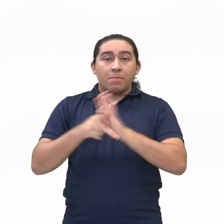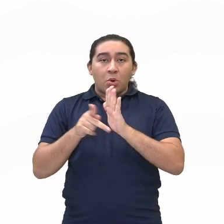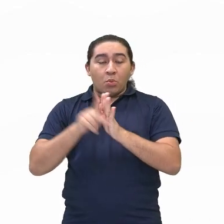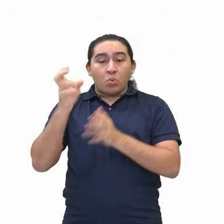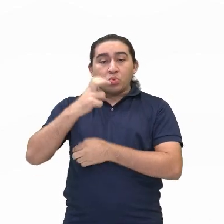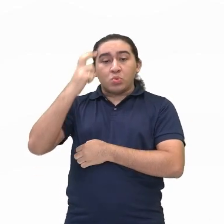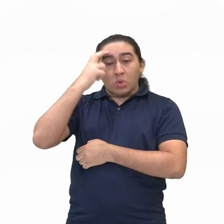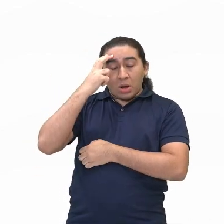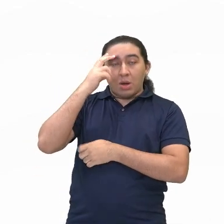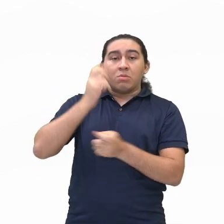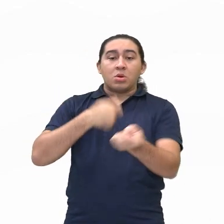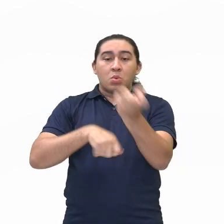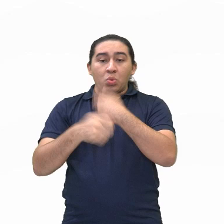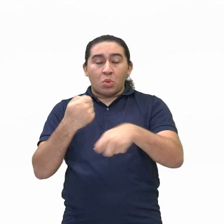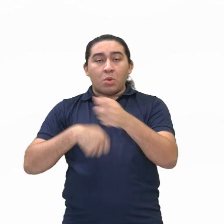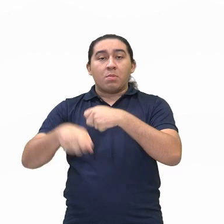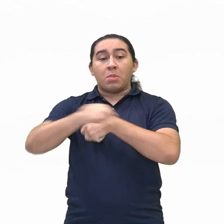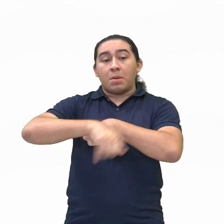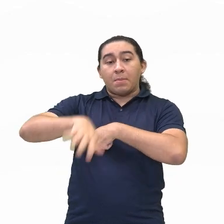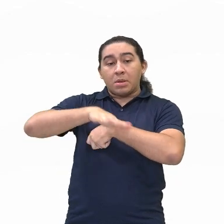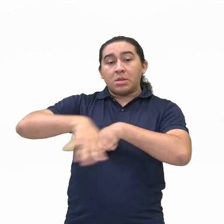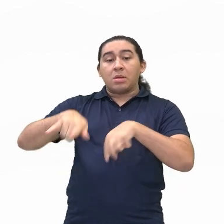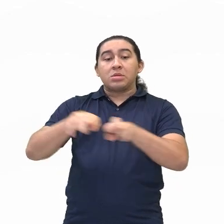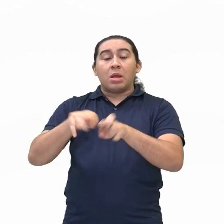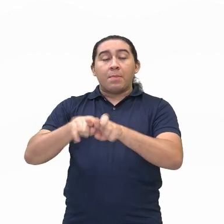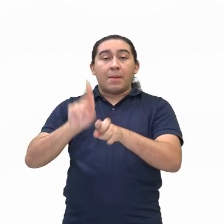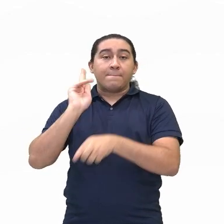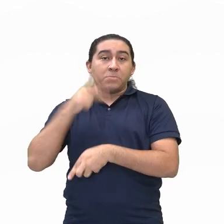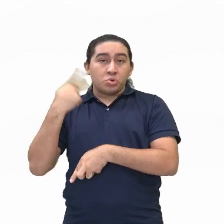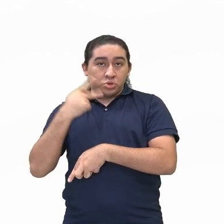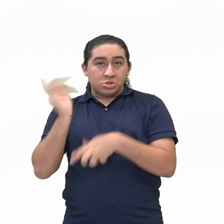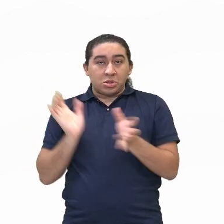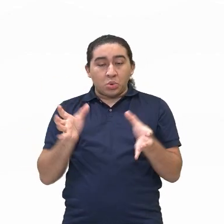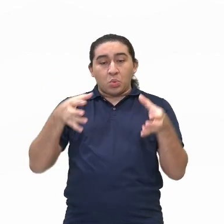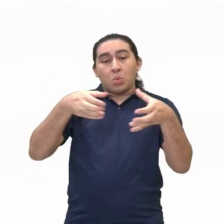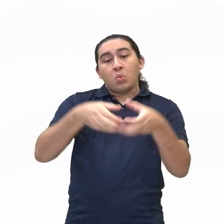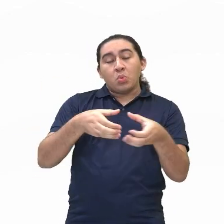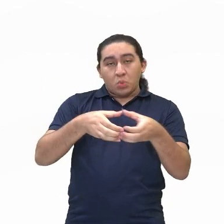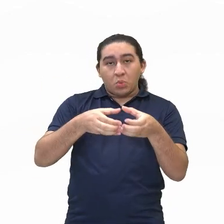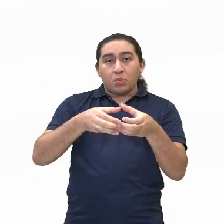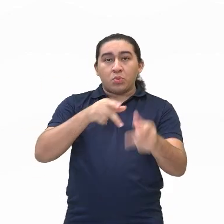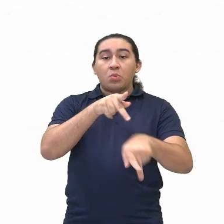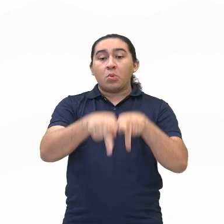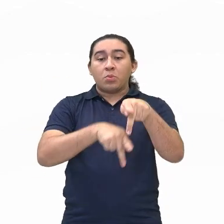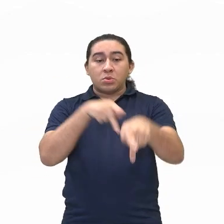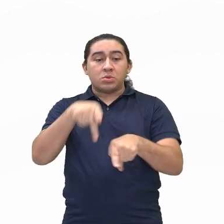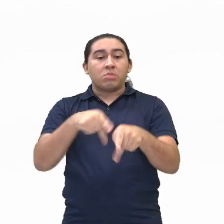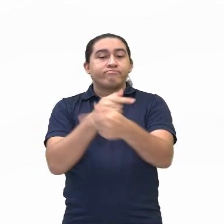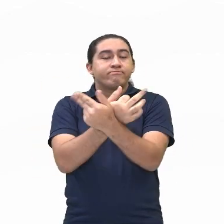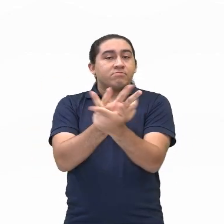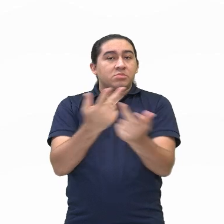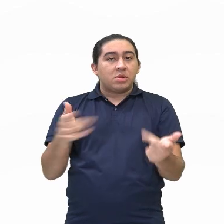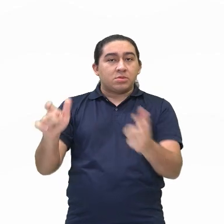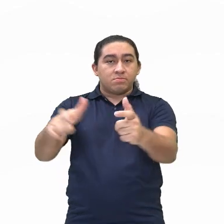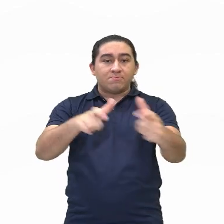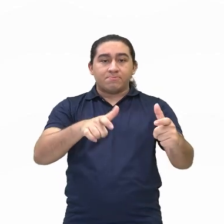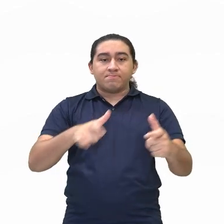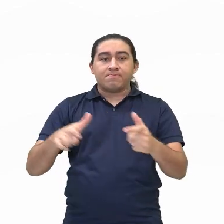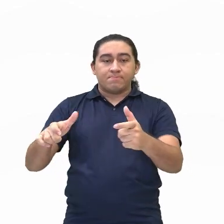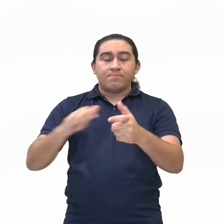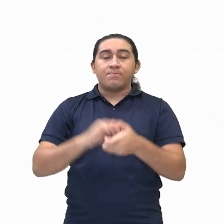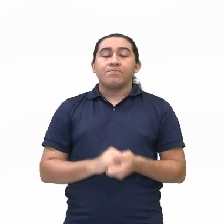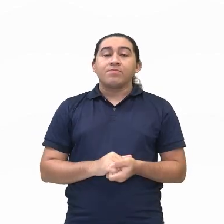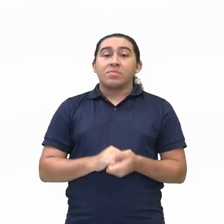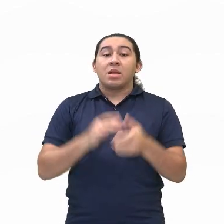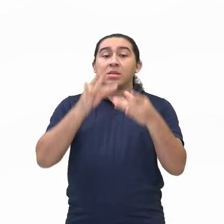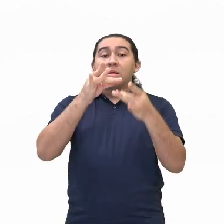econômicas, ambientais e políticas entre grupos populacionais em diferentes espaços. E o